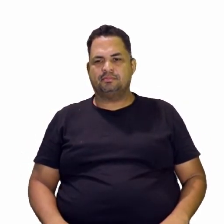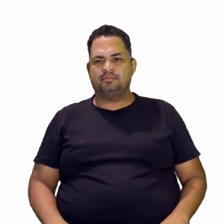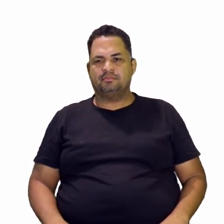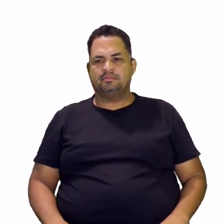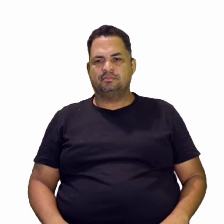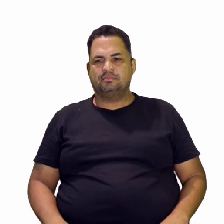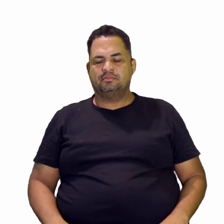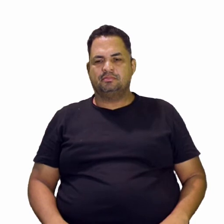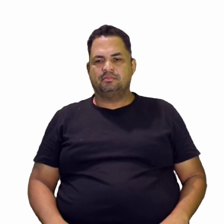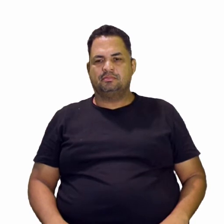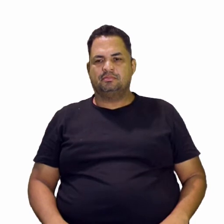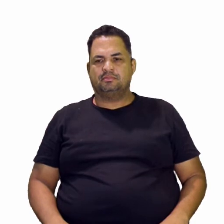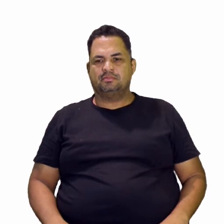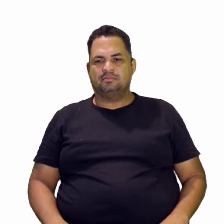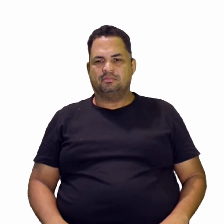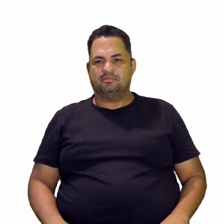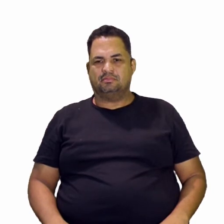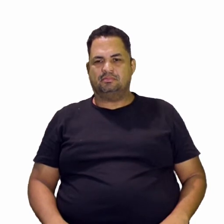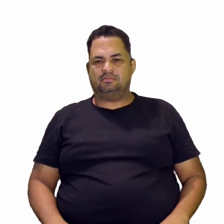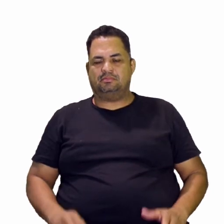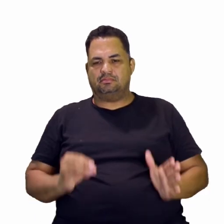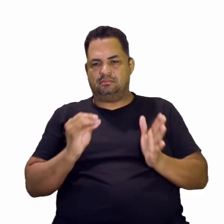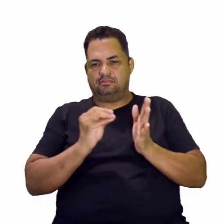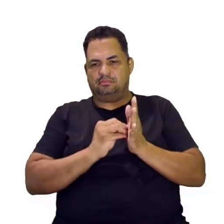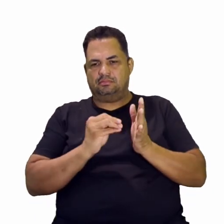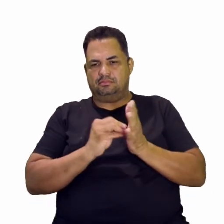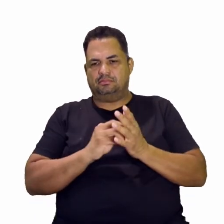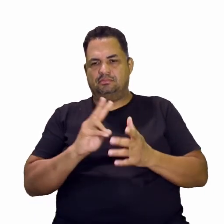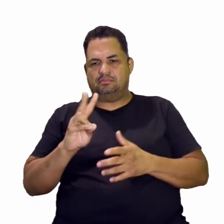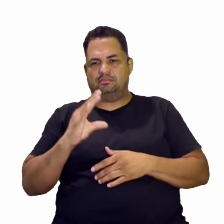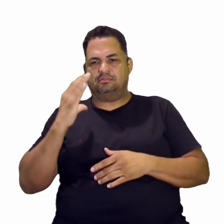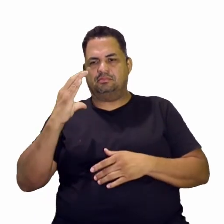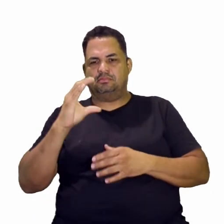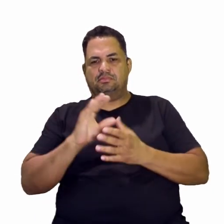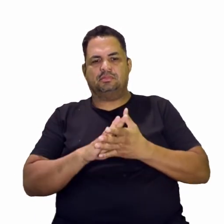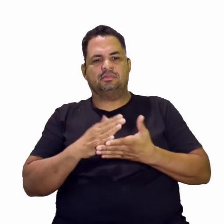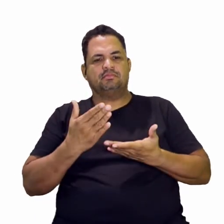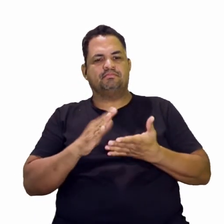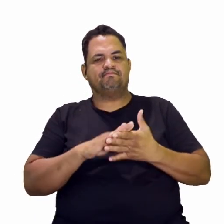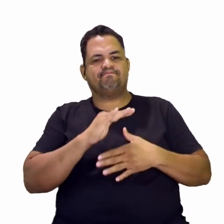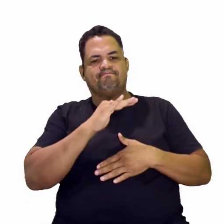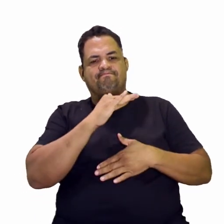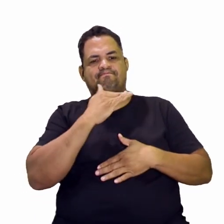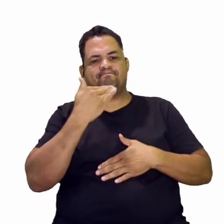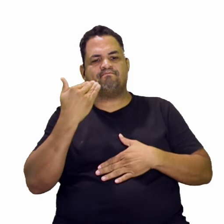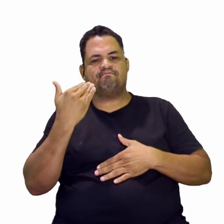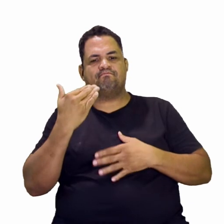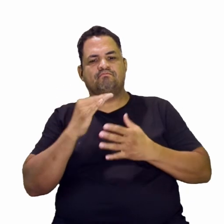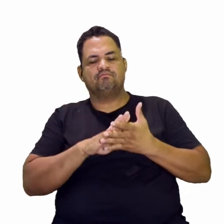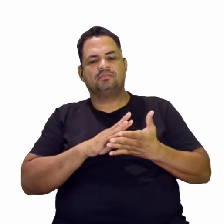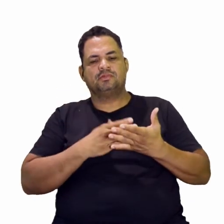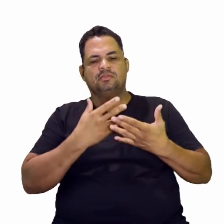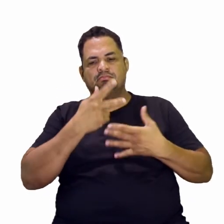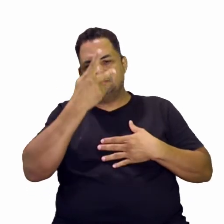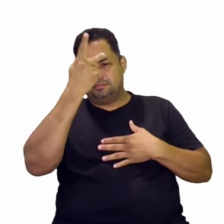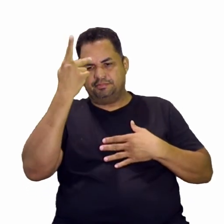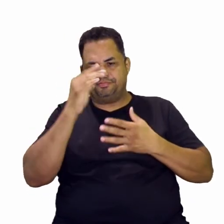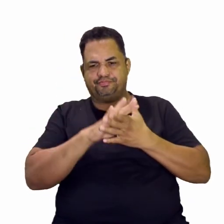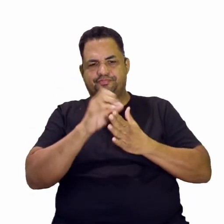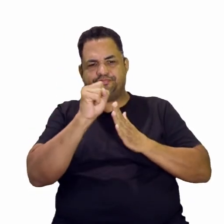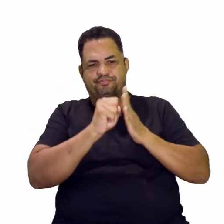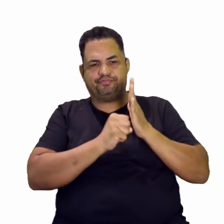ajude. Então, ó, a falta da vitamina C que matou tripulações inteiras até 2 séculos atrás, quando